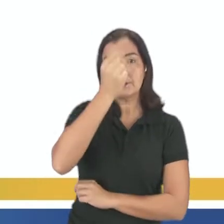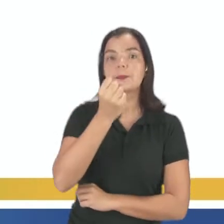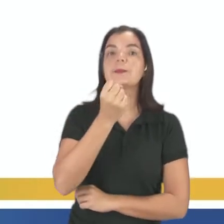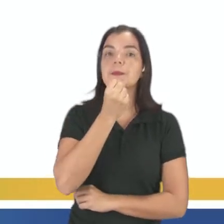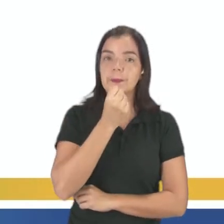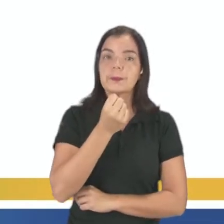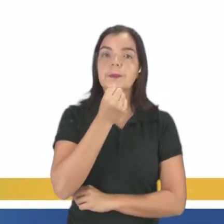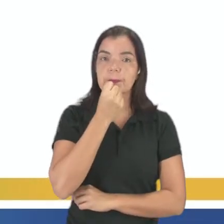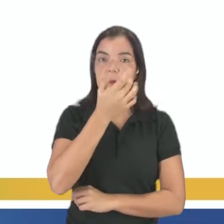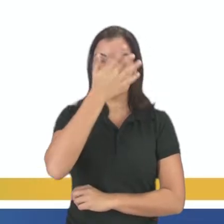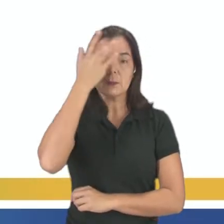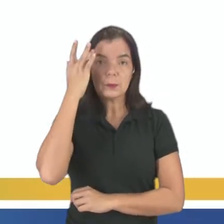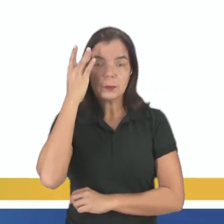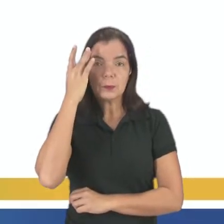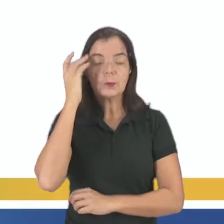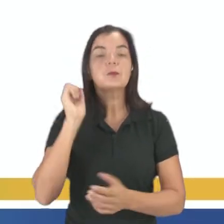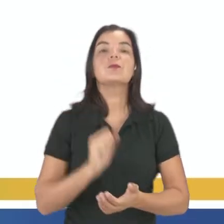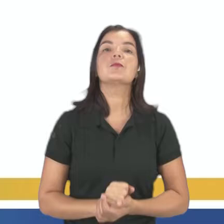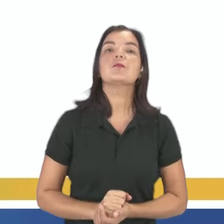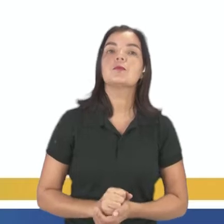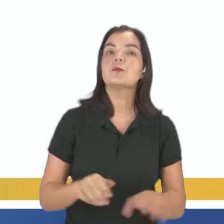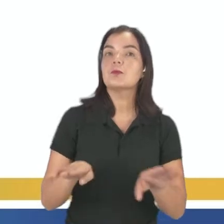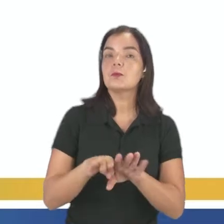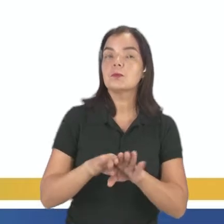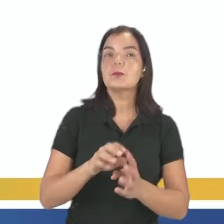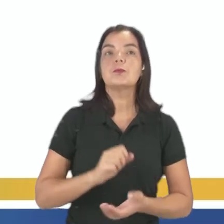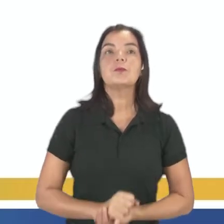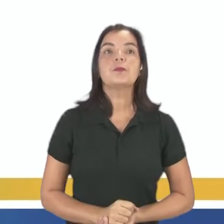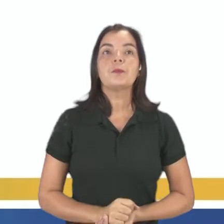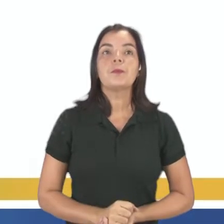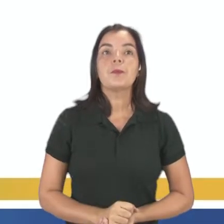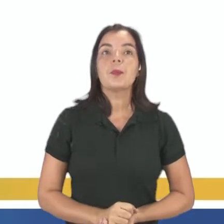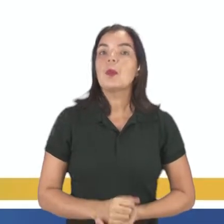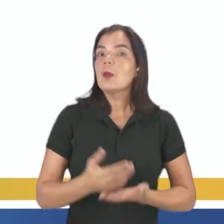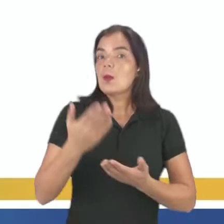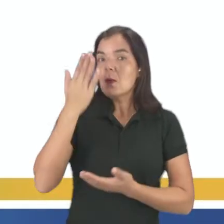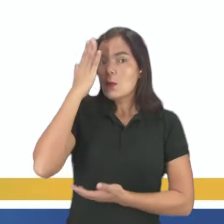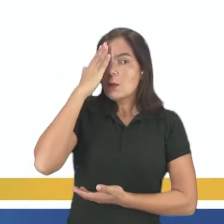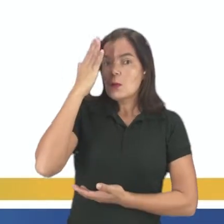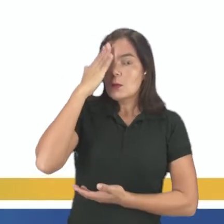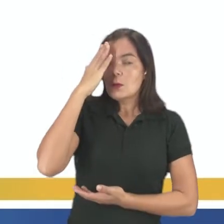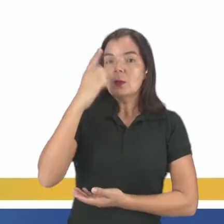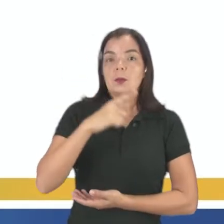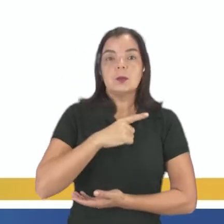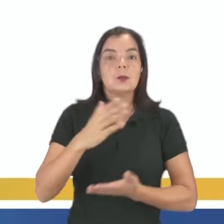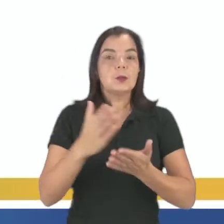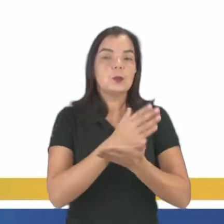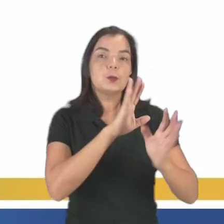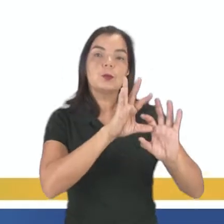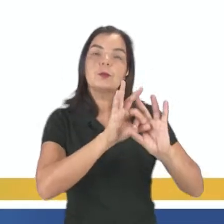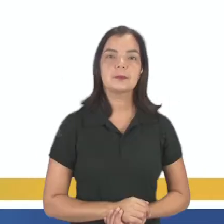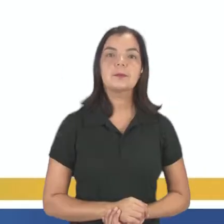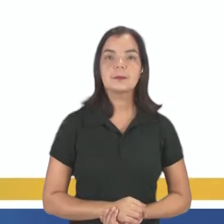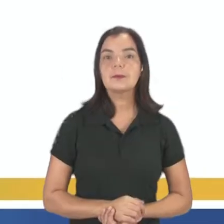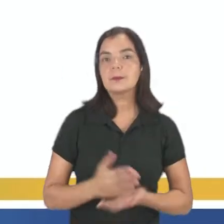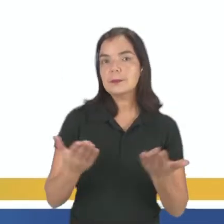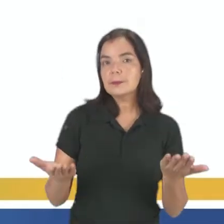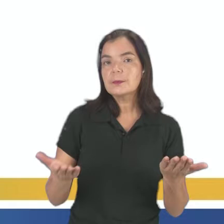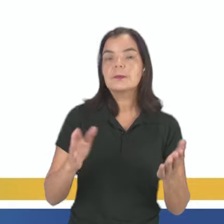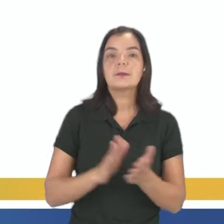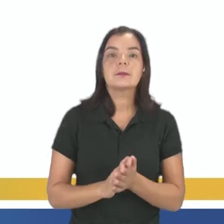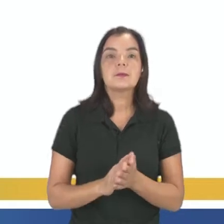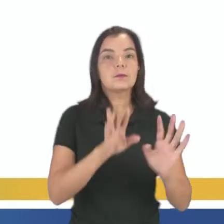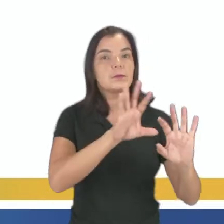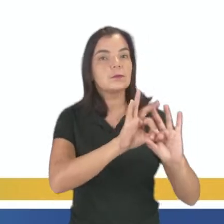né? Adeptos aí ao Mao Tse-tung, ok? Para entender, a gente tem alguns contextos, né? Pessoal, então,